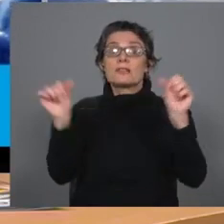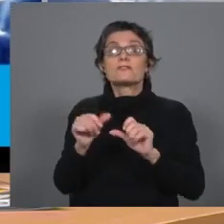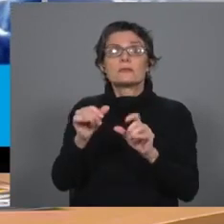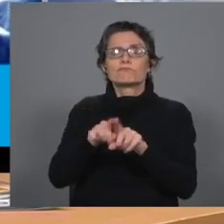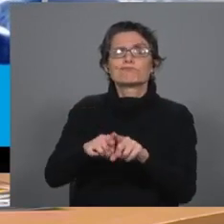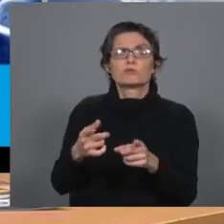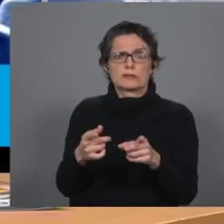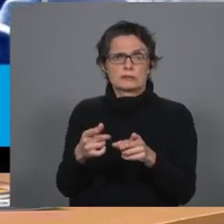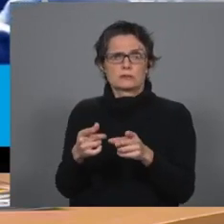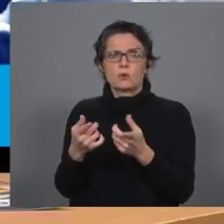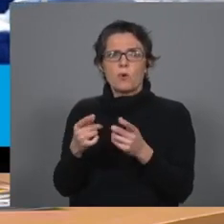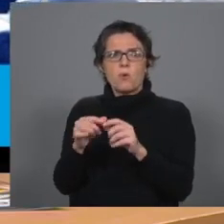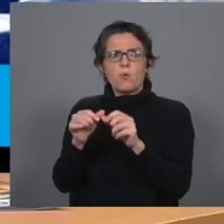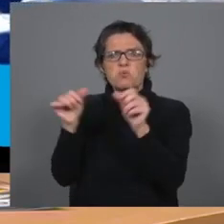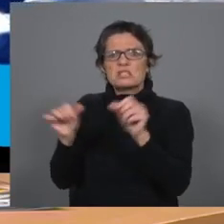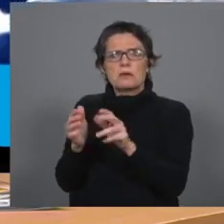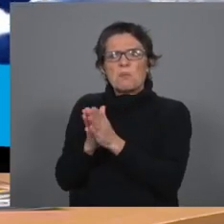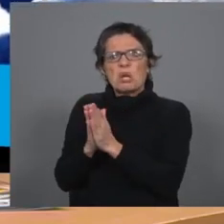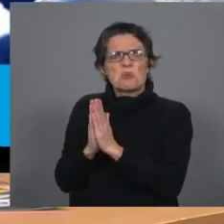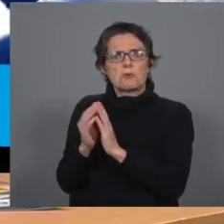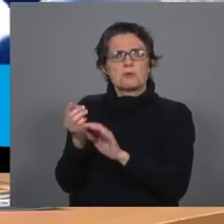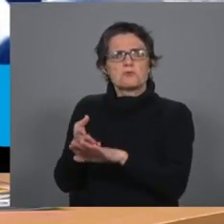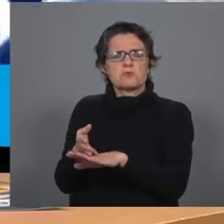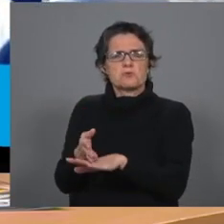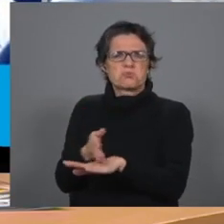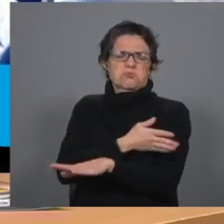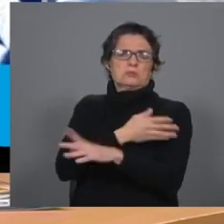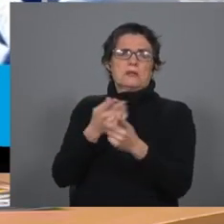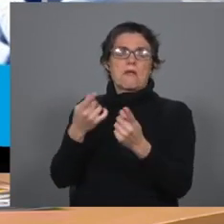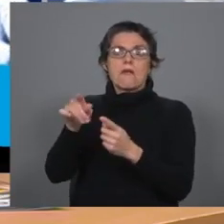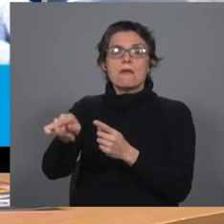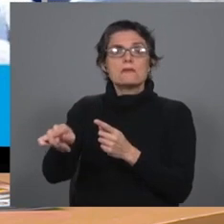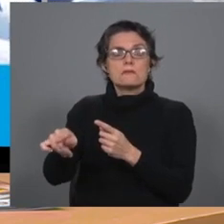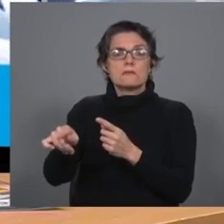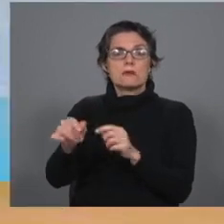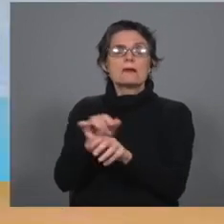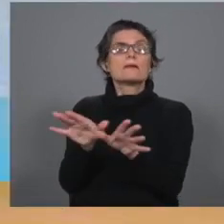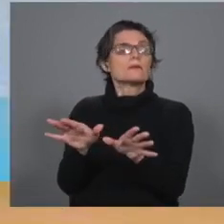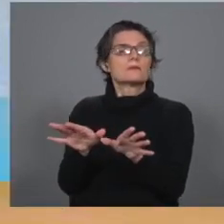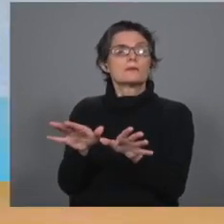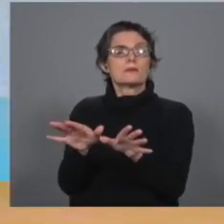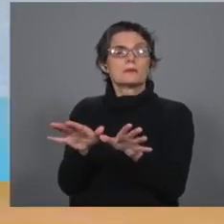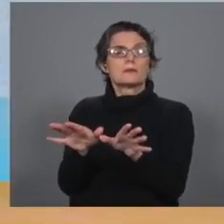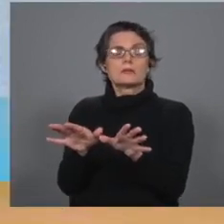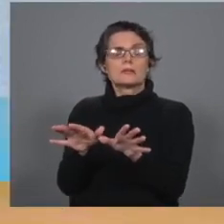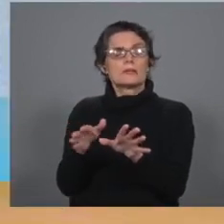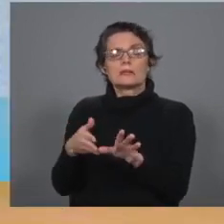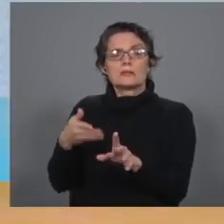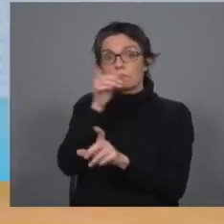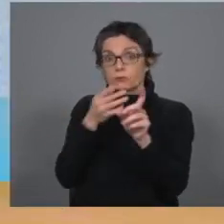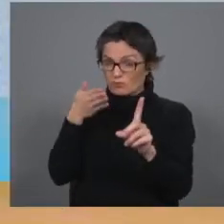também os missionários que estão com essas pessoas e que não os abandonam, logicamente partilham esse